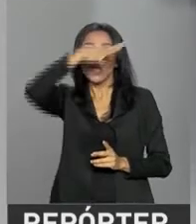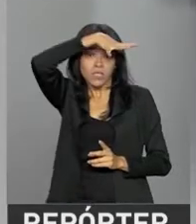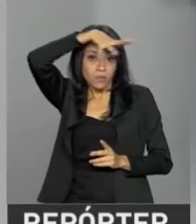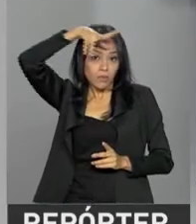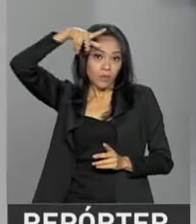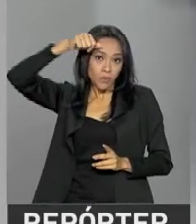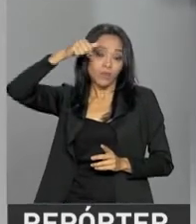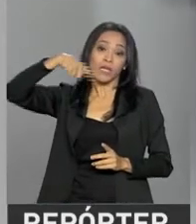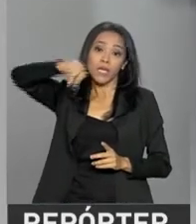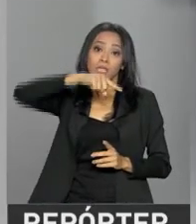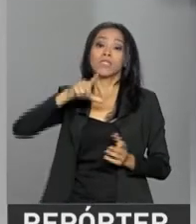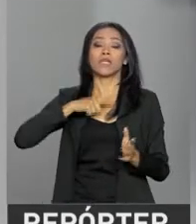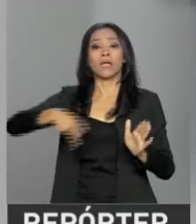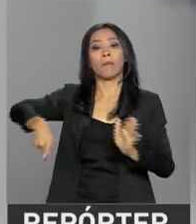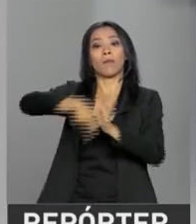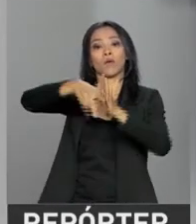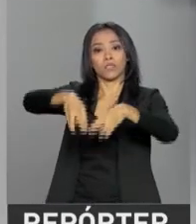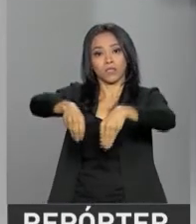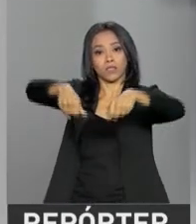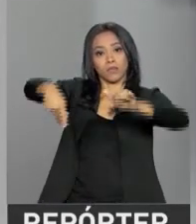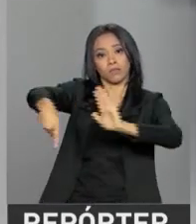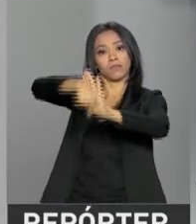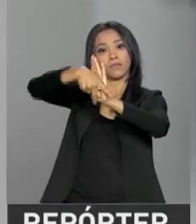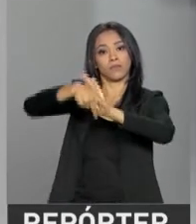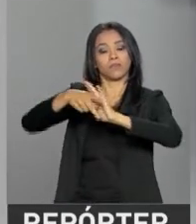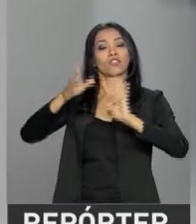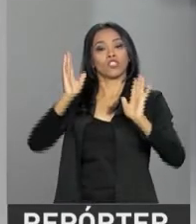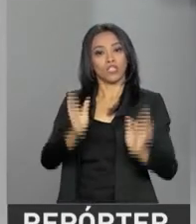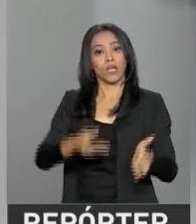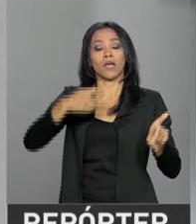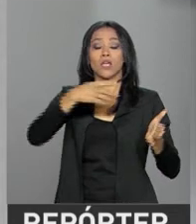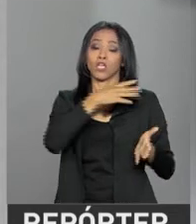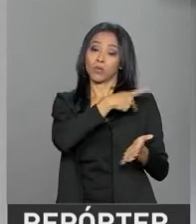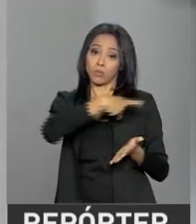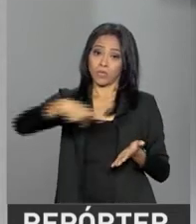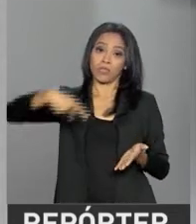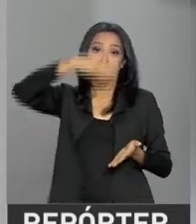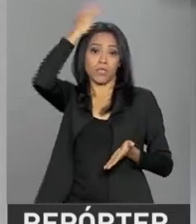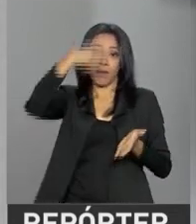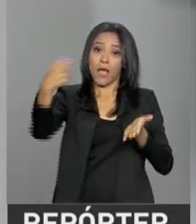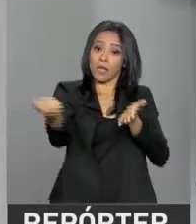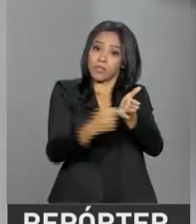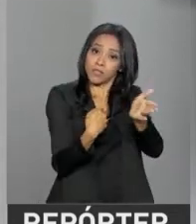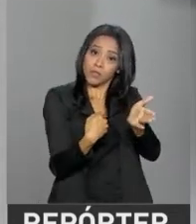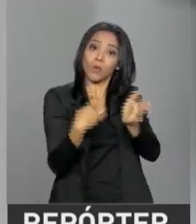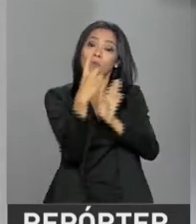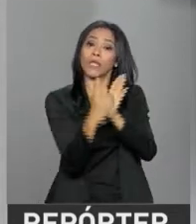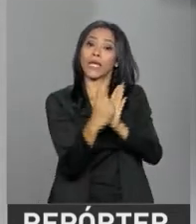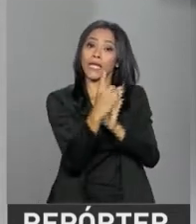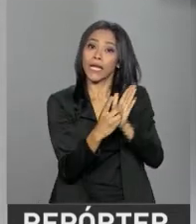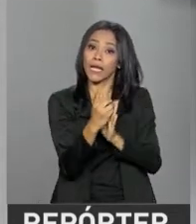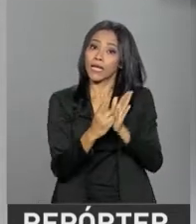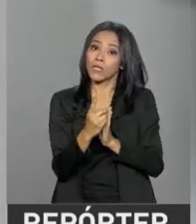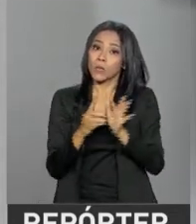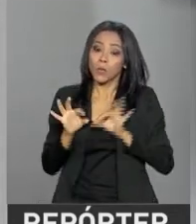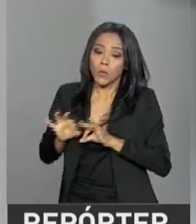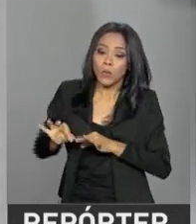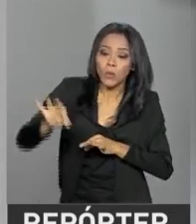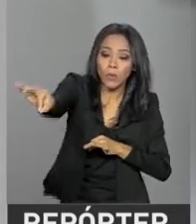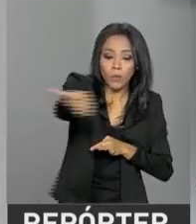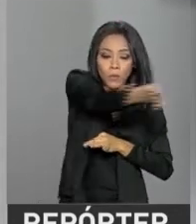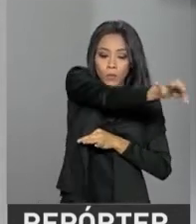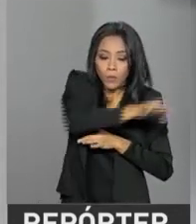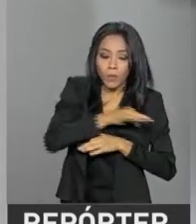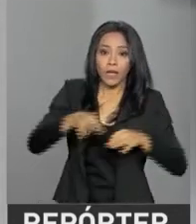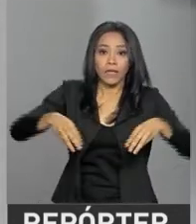agora tenha posse permanente de suas terras e que assinou com satisfação o decreto homologando a demarcação da bahia do guató o